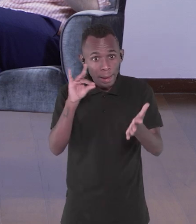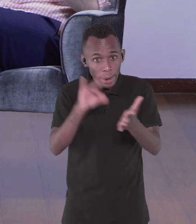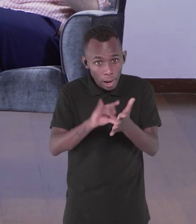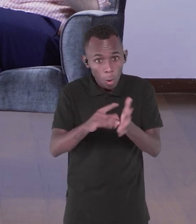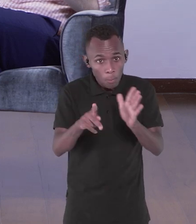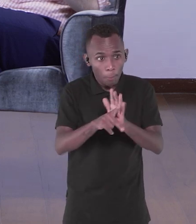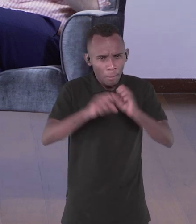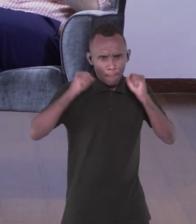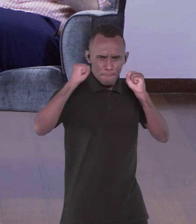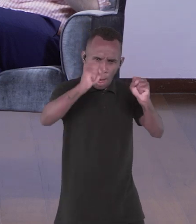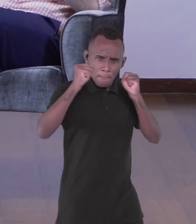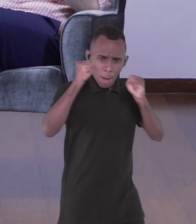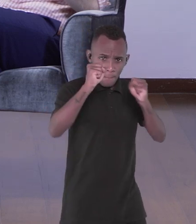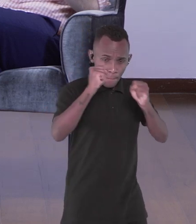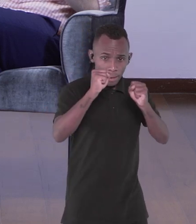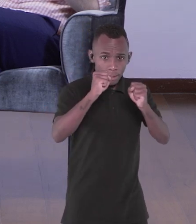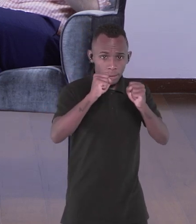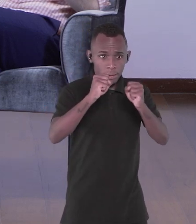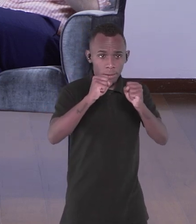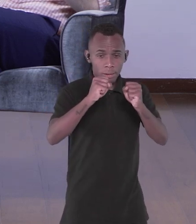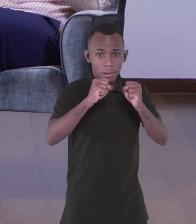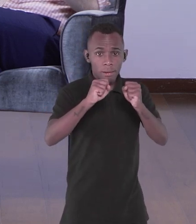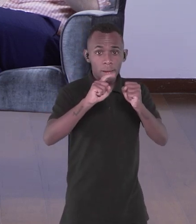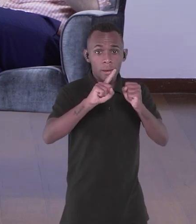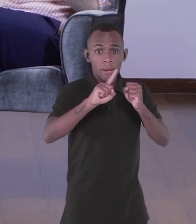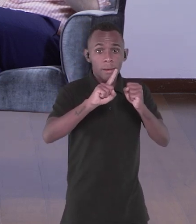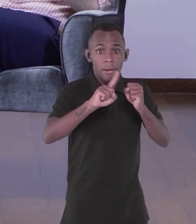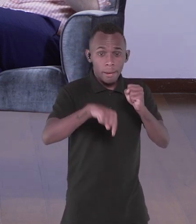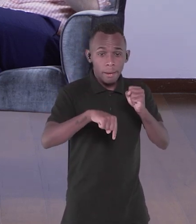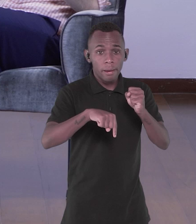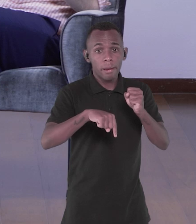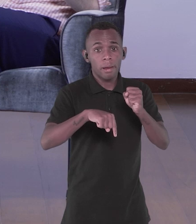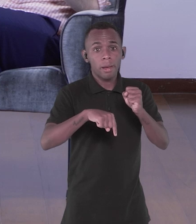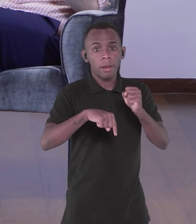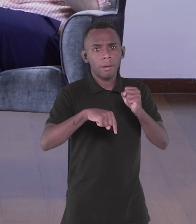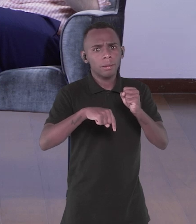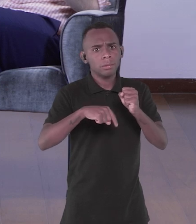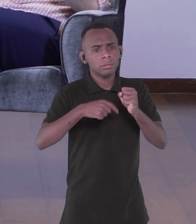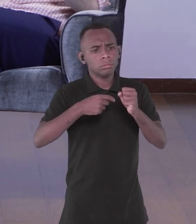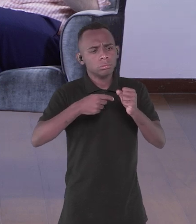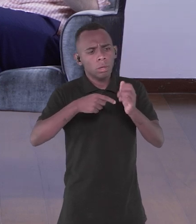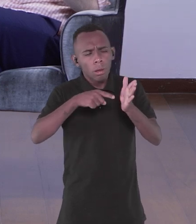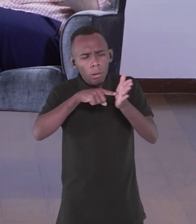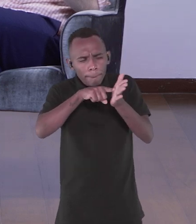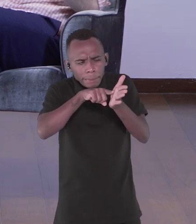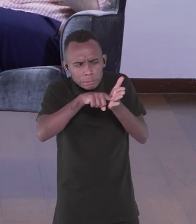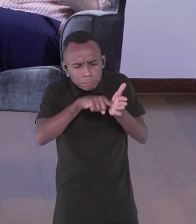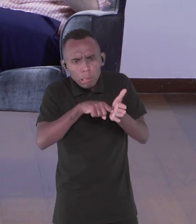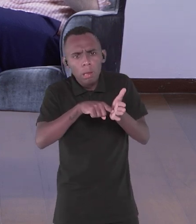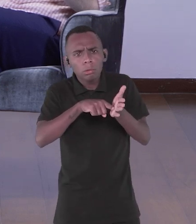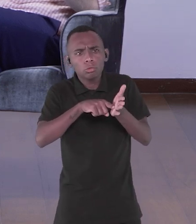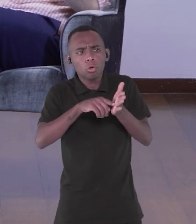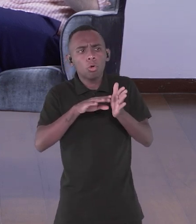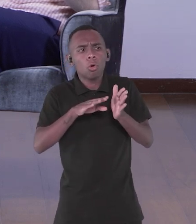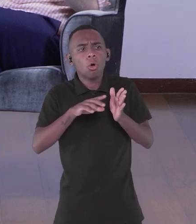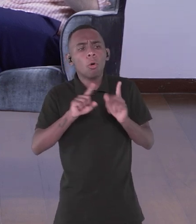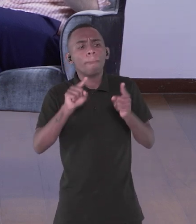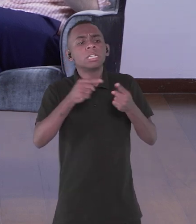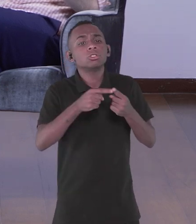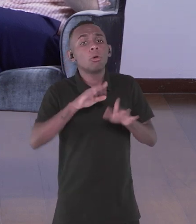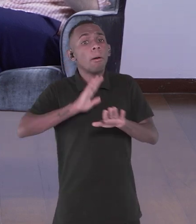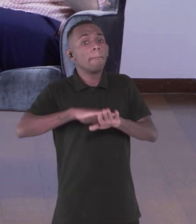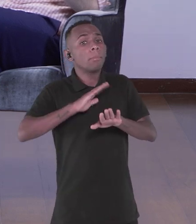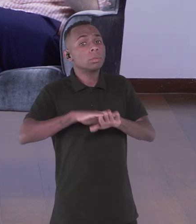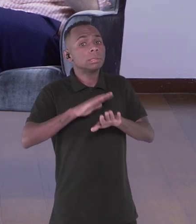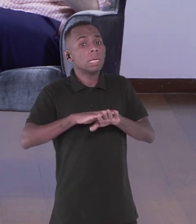torcedor, ele é abusado, ele é explorado e ele é sequestrado por uma oligarquia